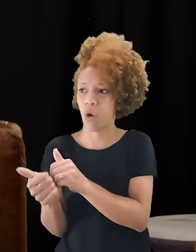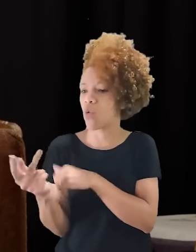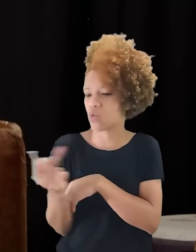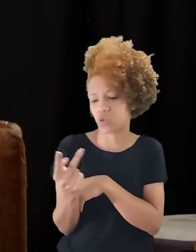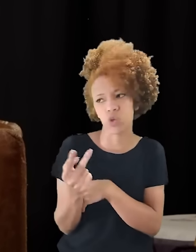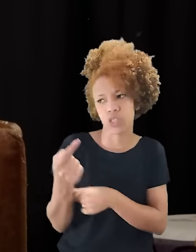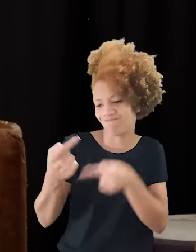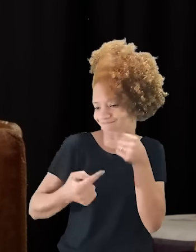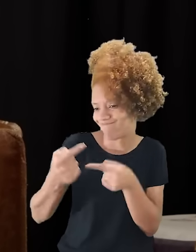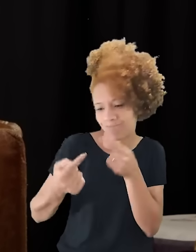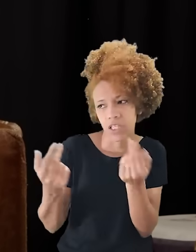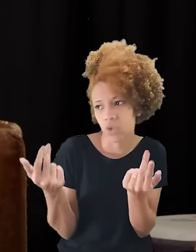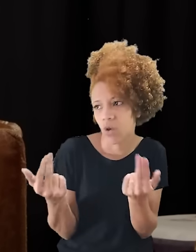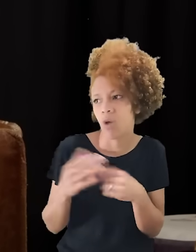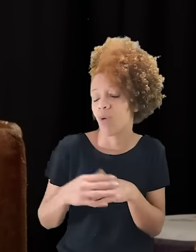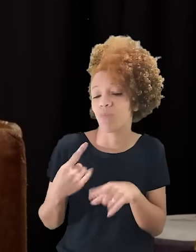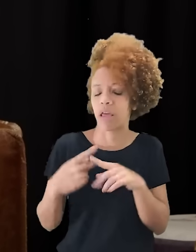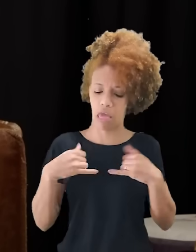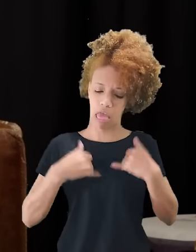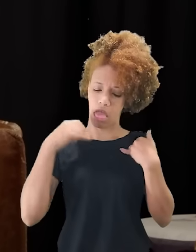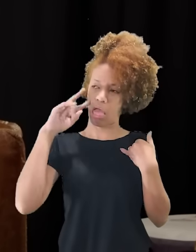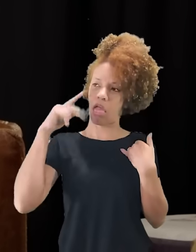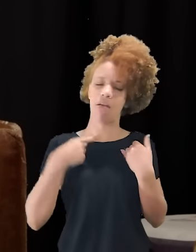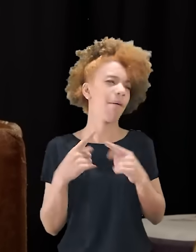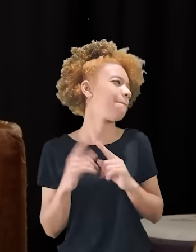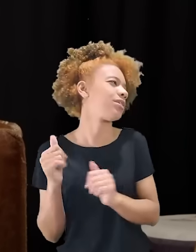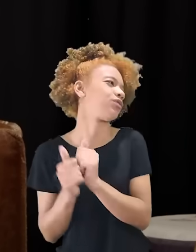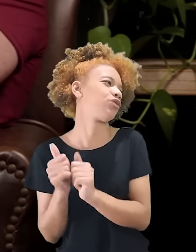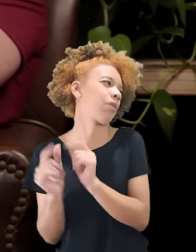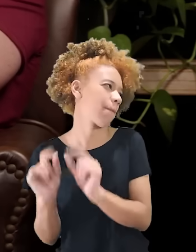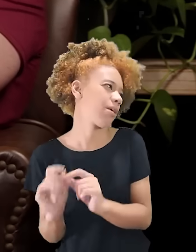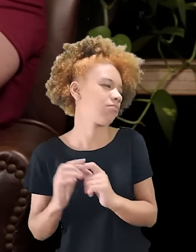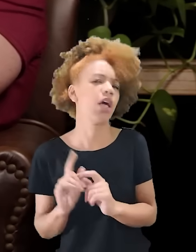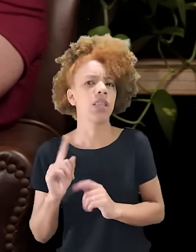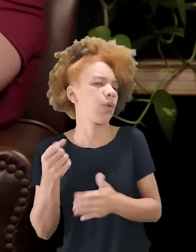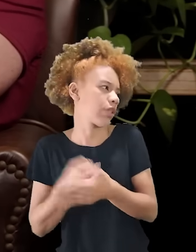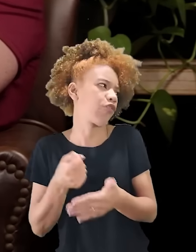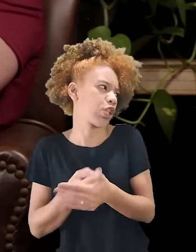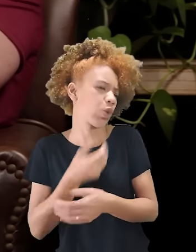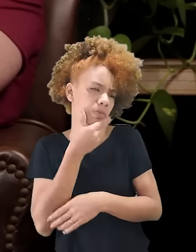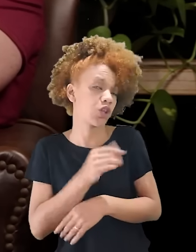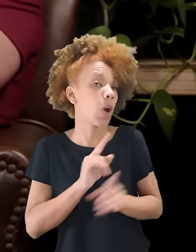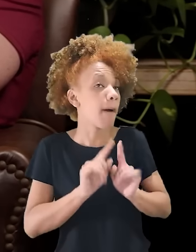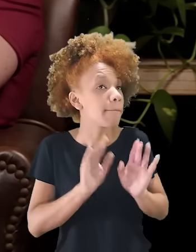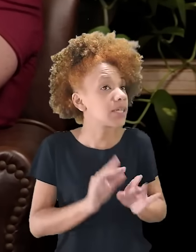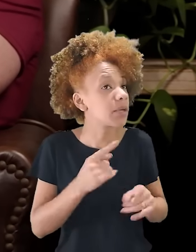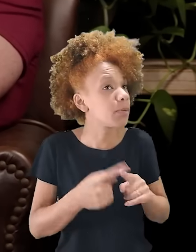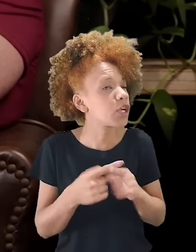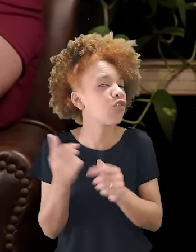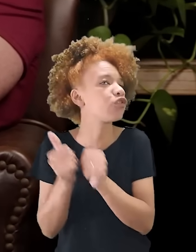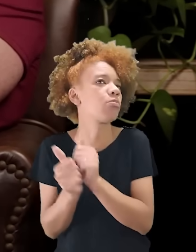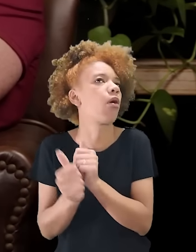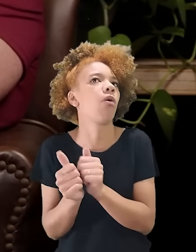competitivos porque é envolve muito ego né mas eu acho que o futebol é menos sabia não querendo defender os machos Não é porque eu acho que